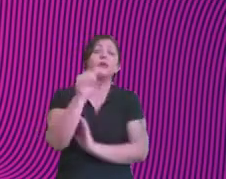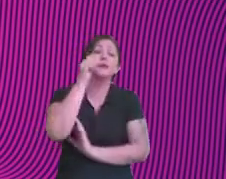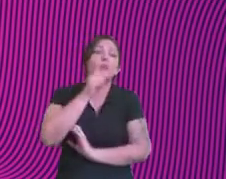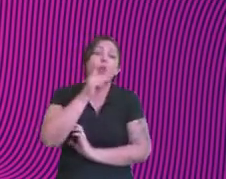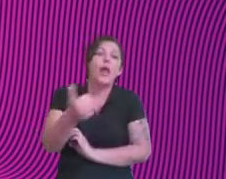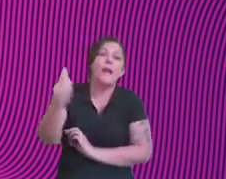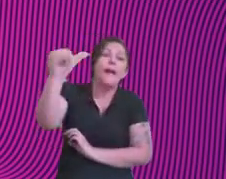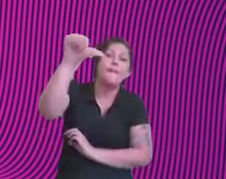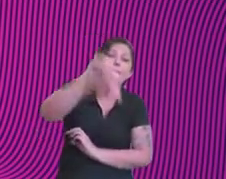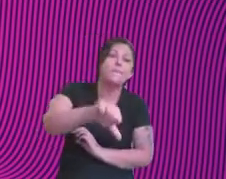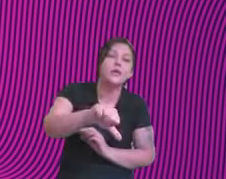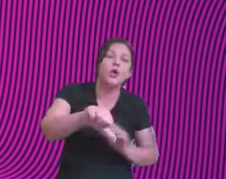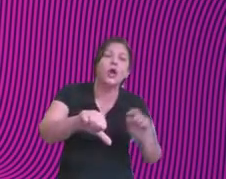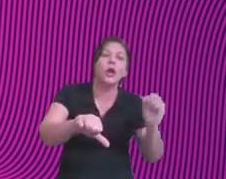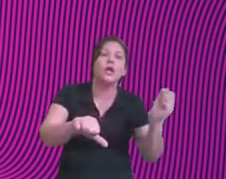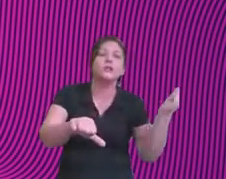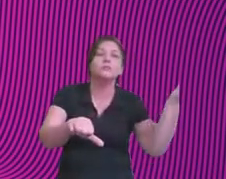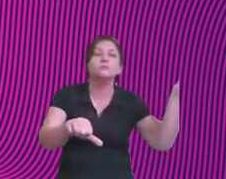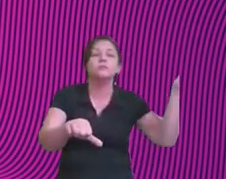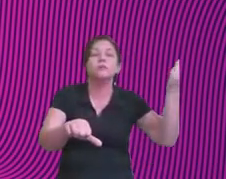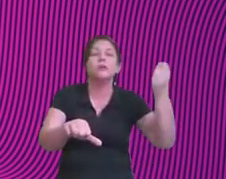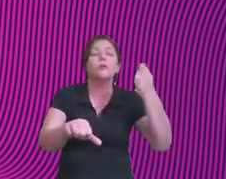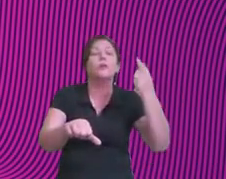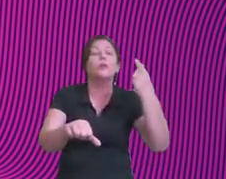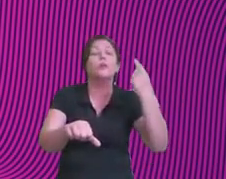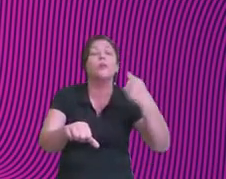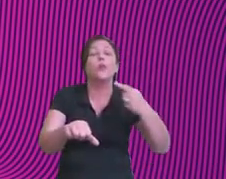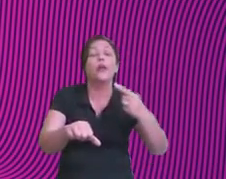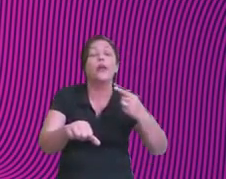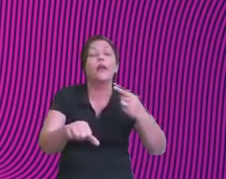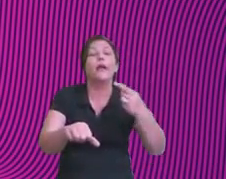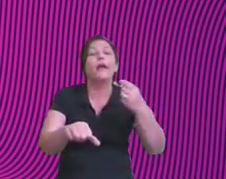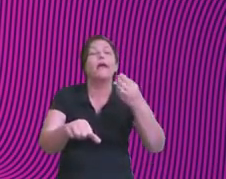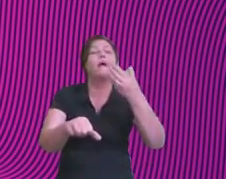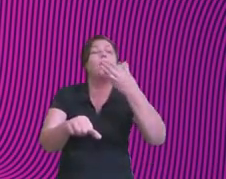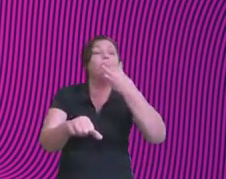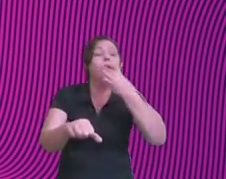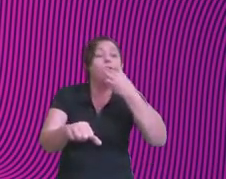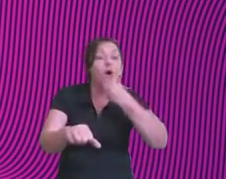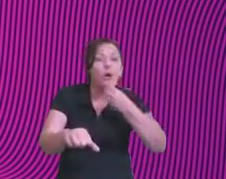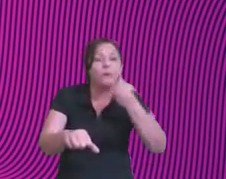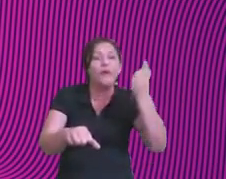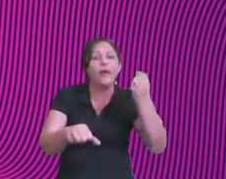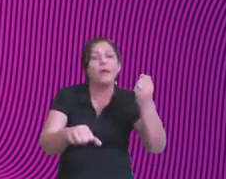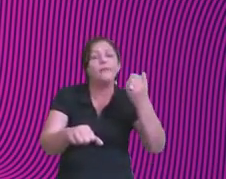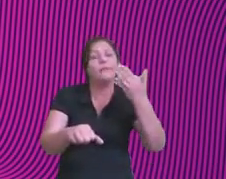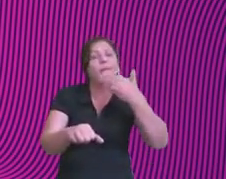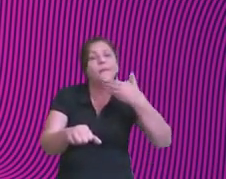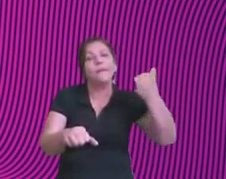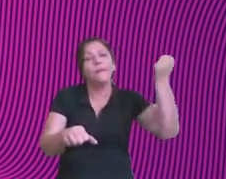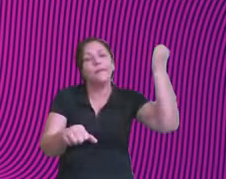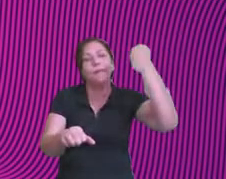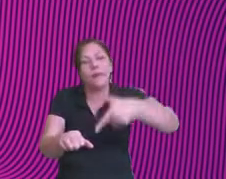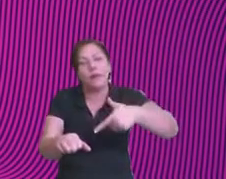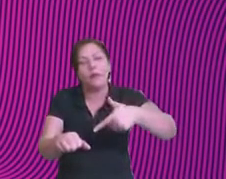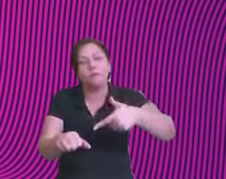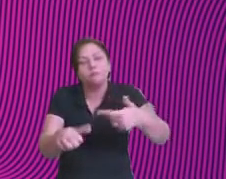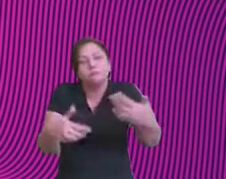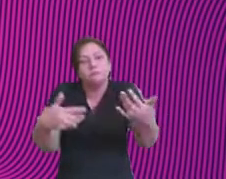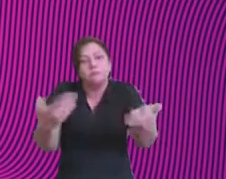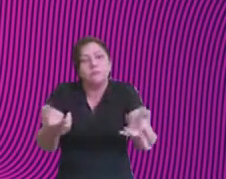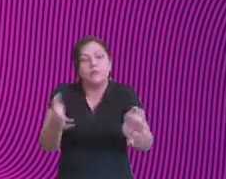benefício do que se ela fosse do sexo masculino também, né? Mas eu acho que a primeira linha é exatamente o que eu faria.